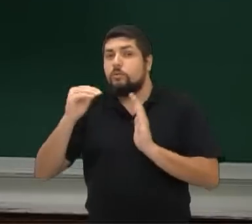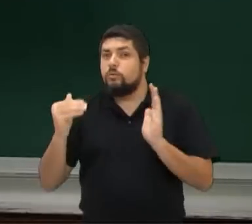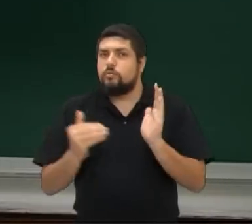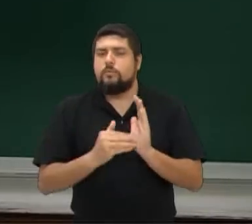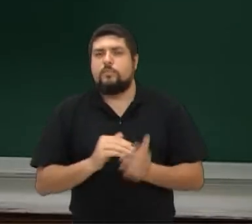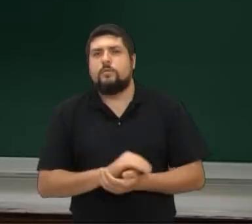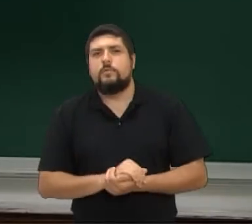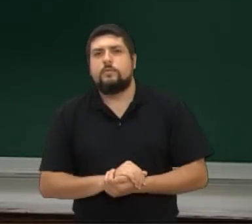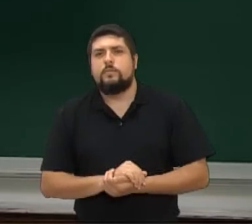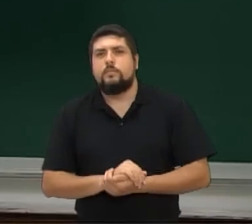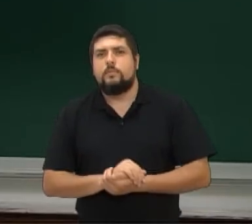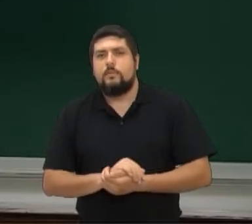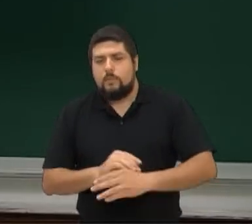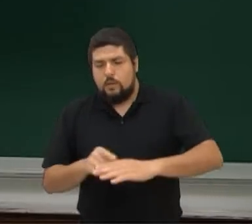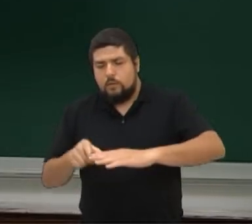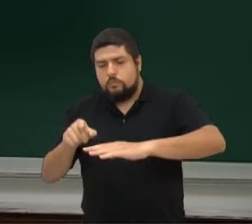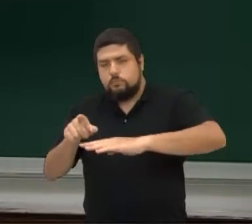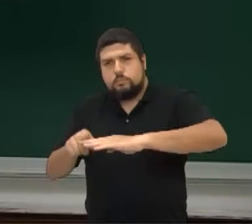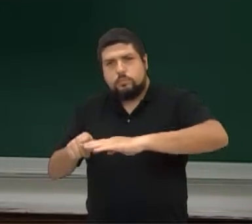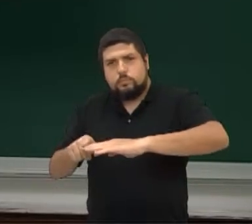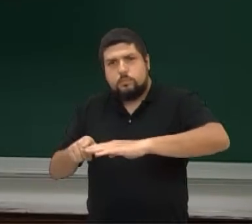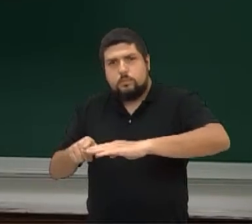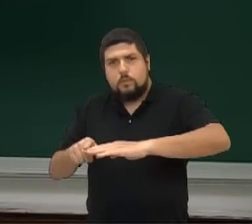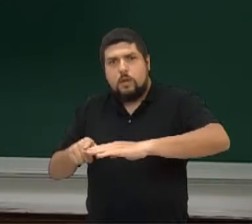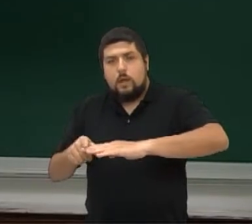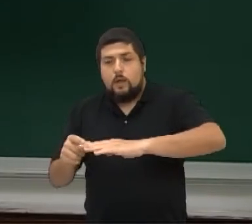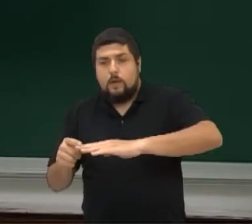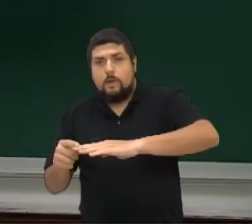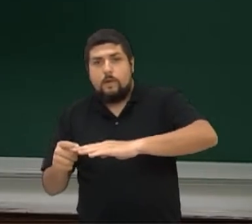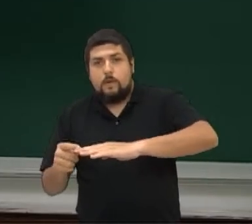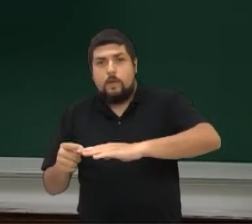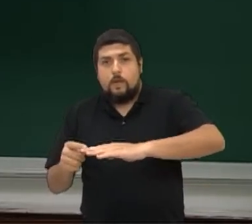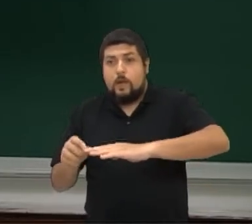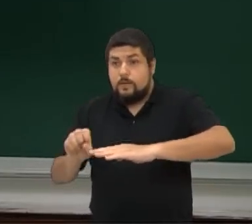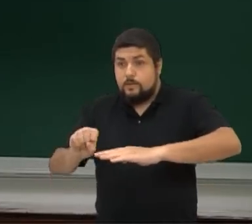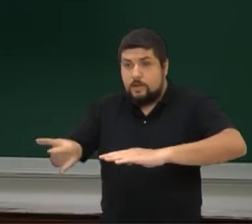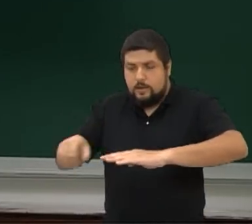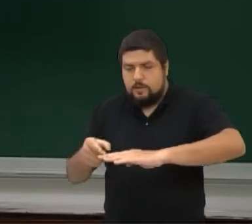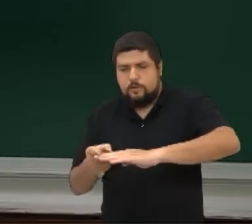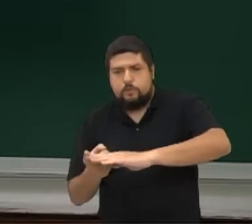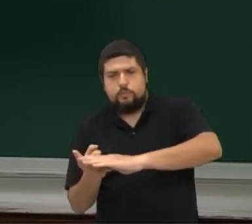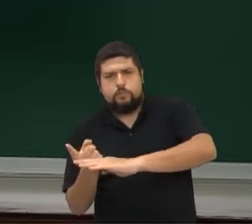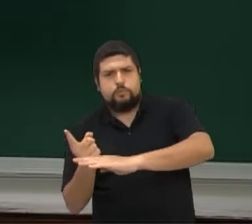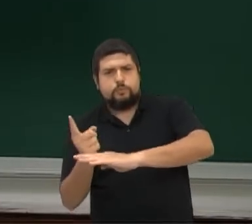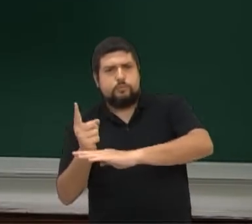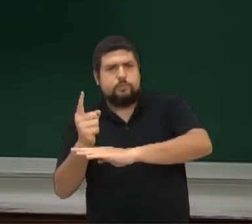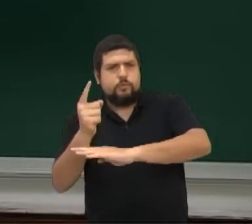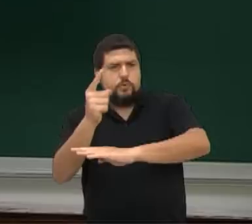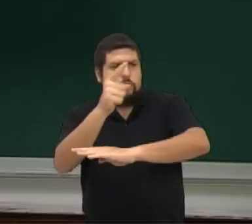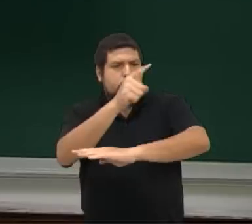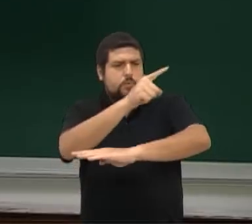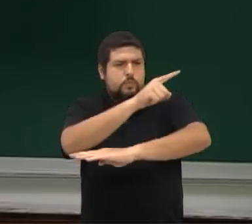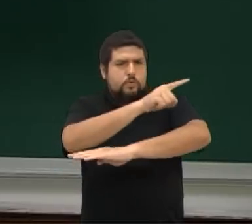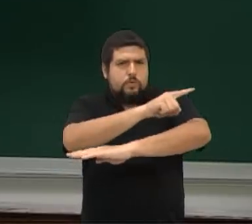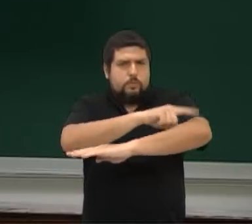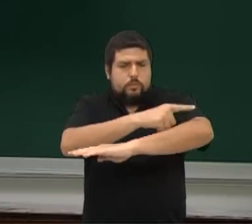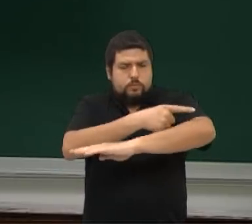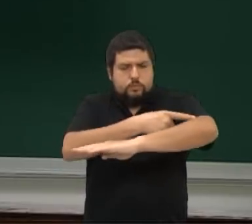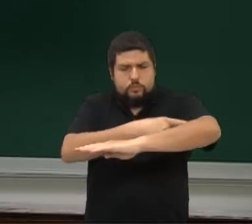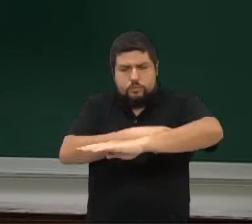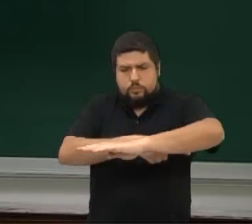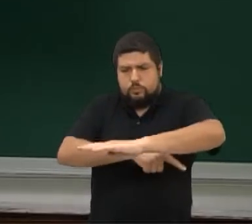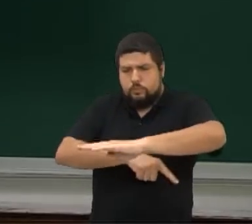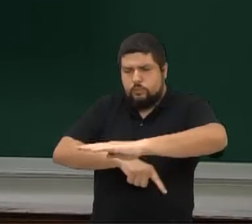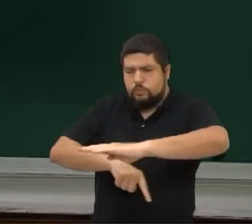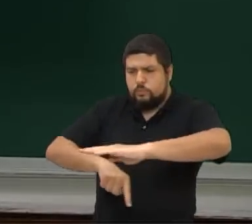parar exatamente no mesmo local, tá? Só que, diferentemente do ângulo nulo, ele